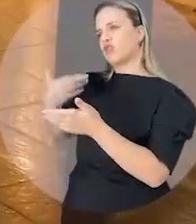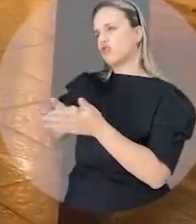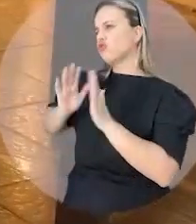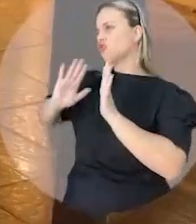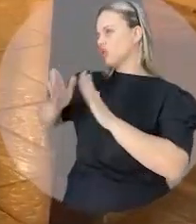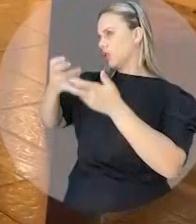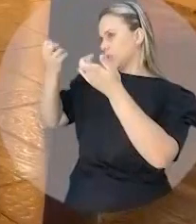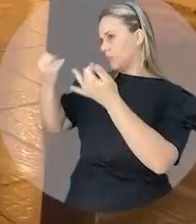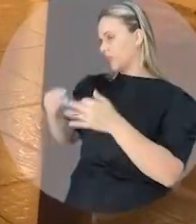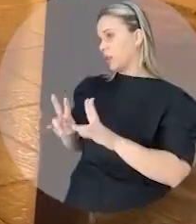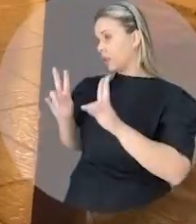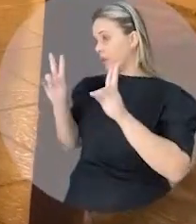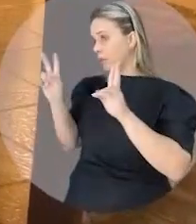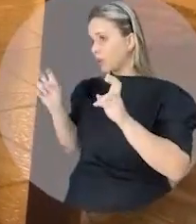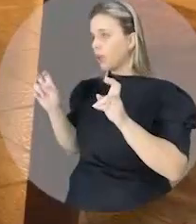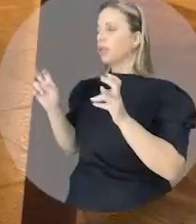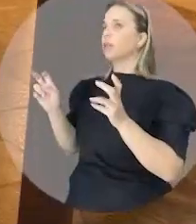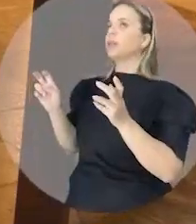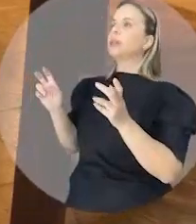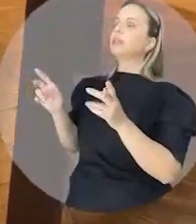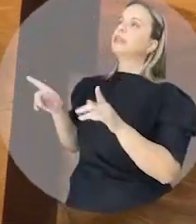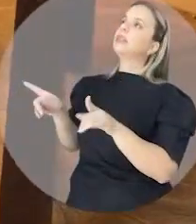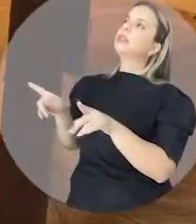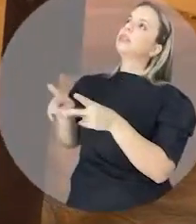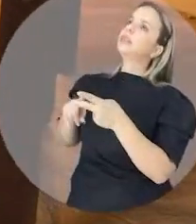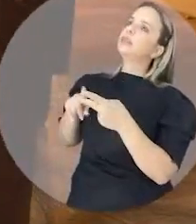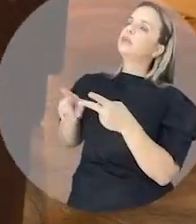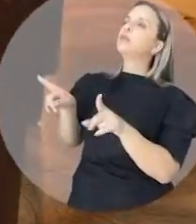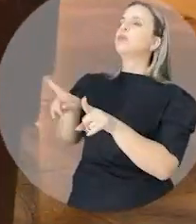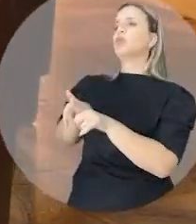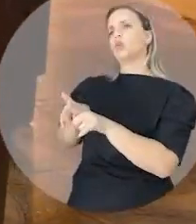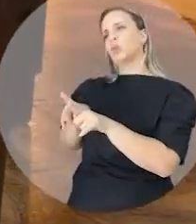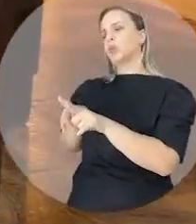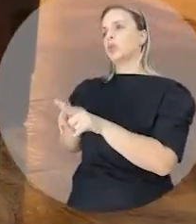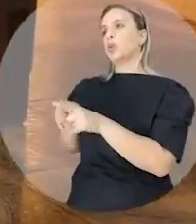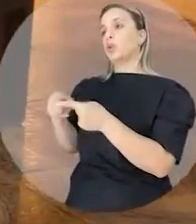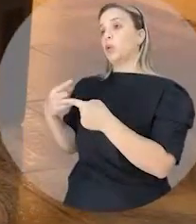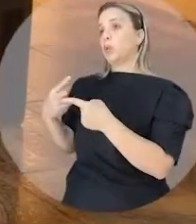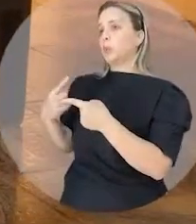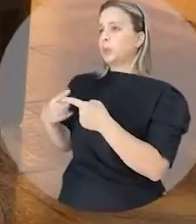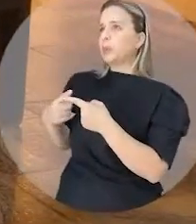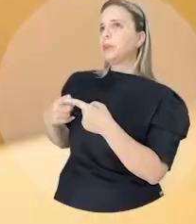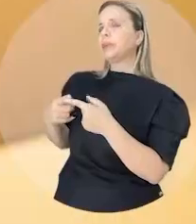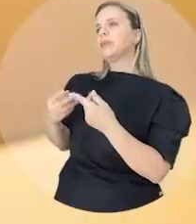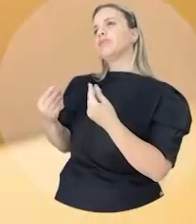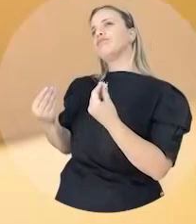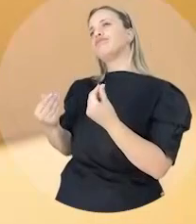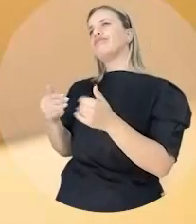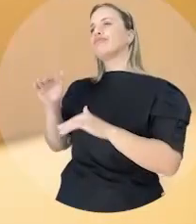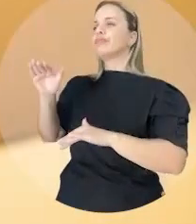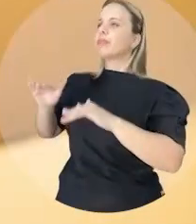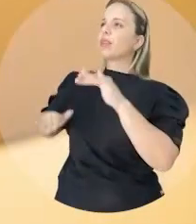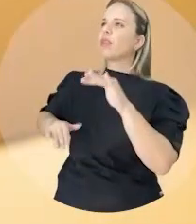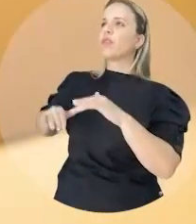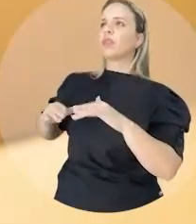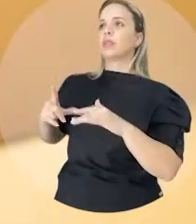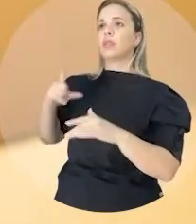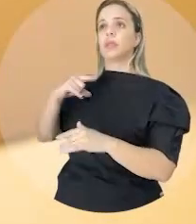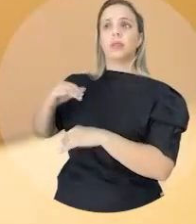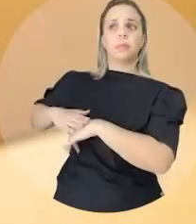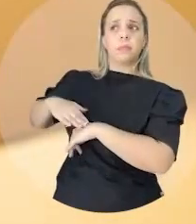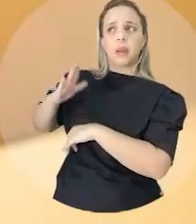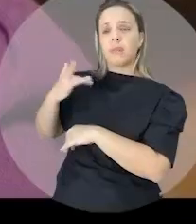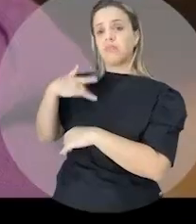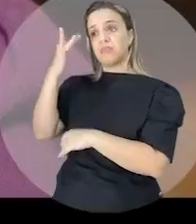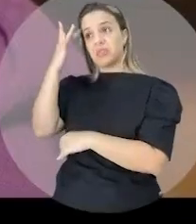disso. E também por um aspecto que é talvez o mais presente, não